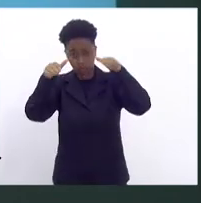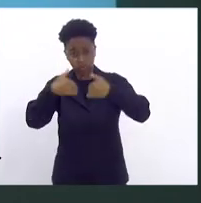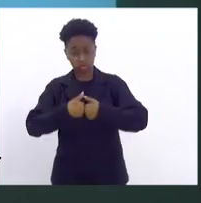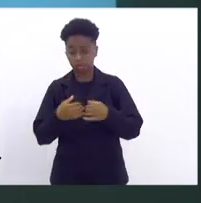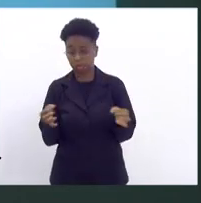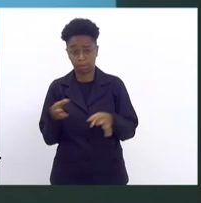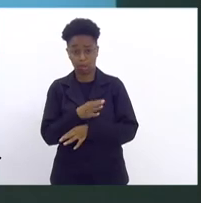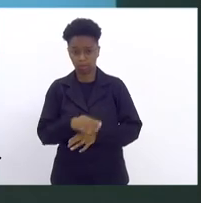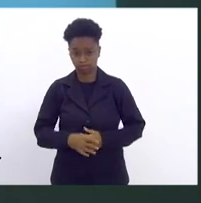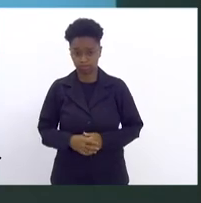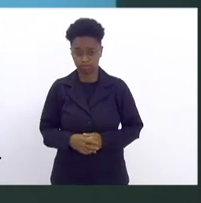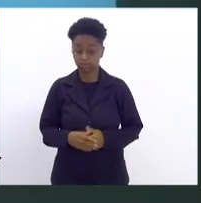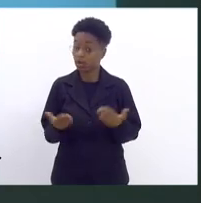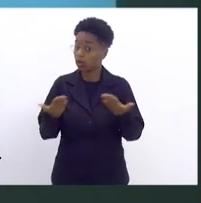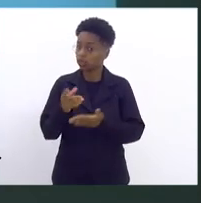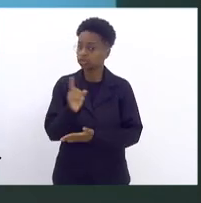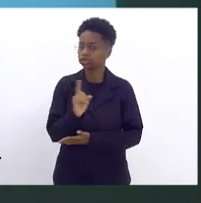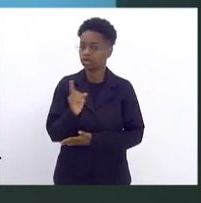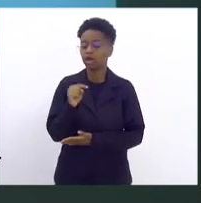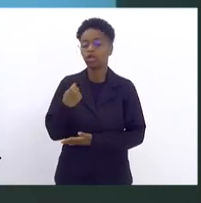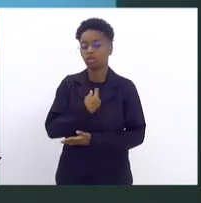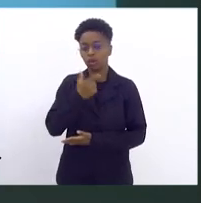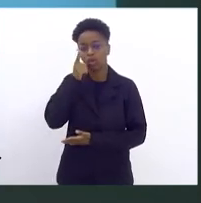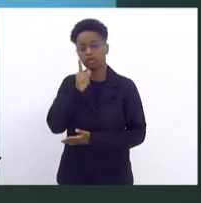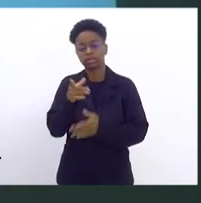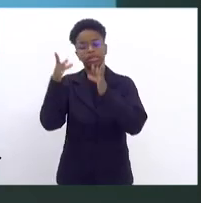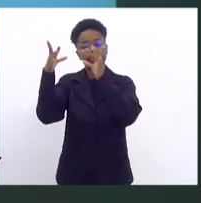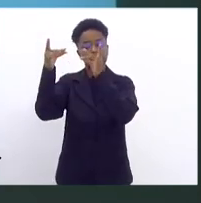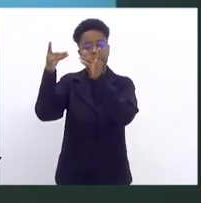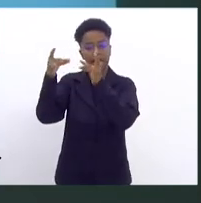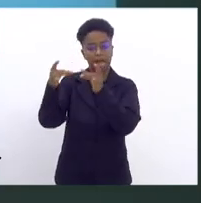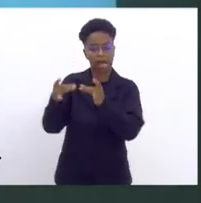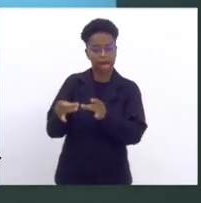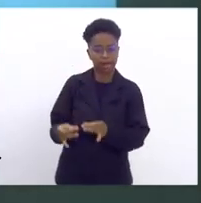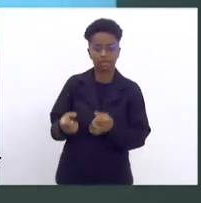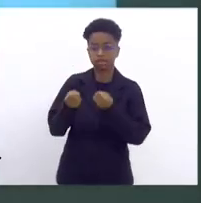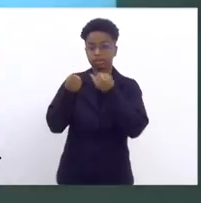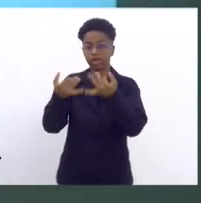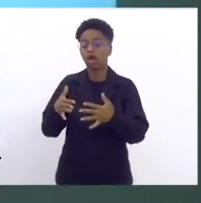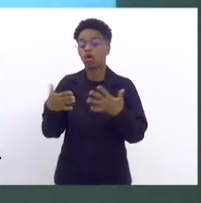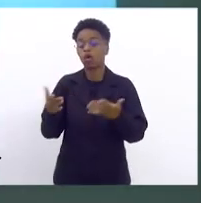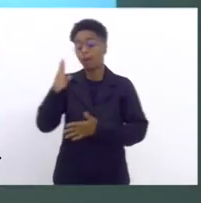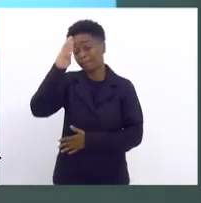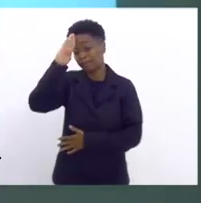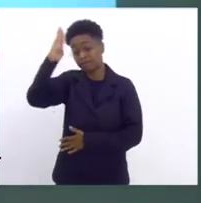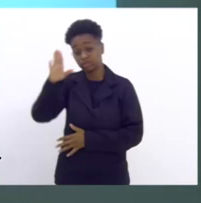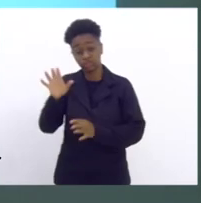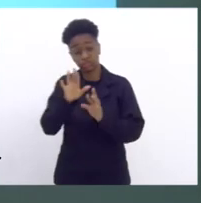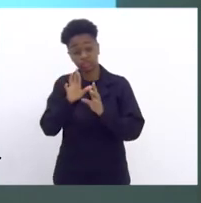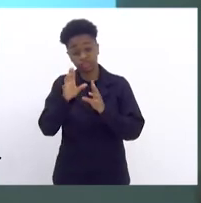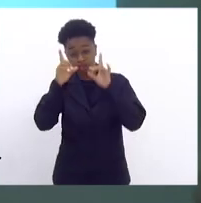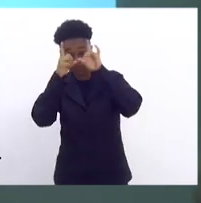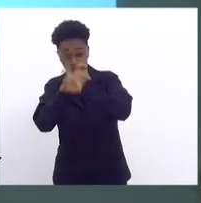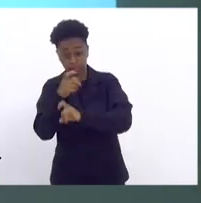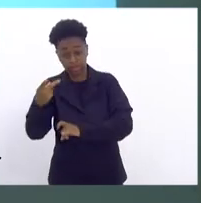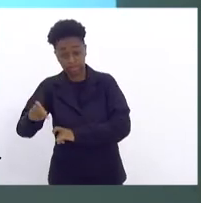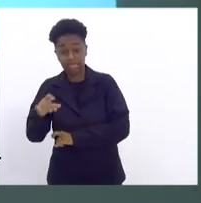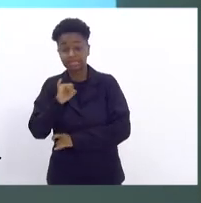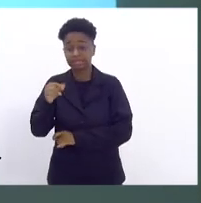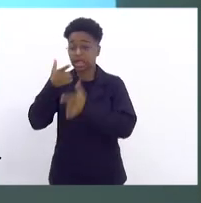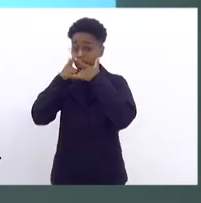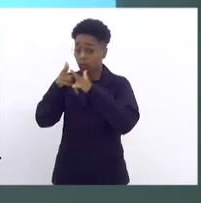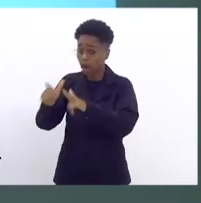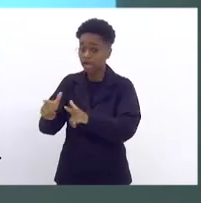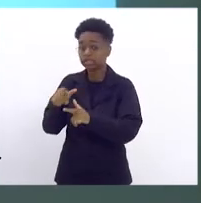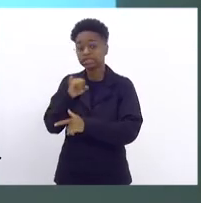e aí hoje a gente consegue descrever Quais as maiores dificuldades daquele indivíduo se é na linguagem